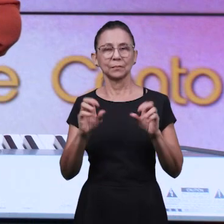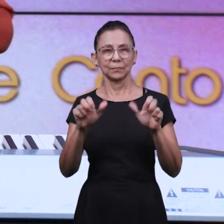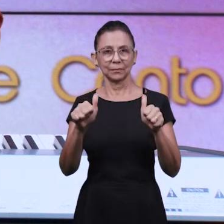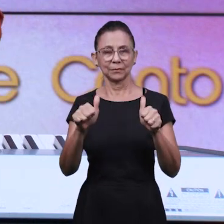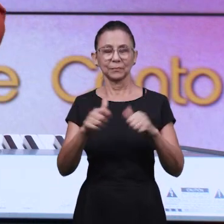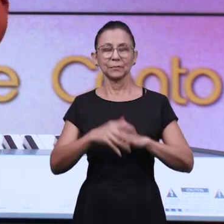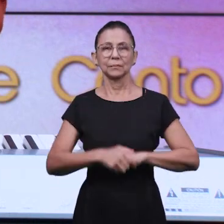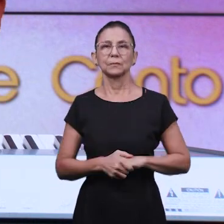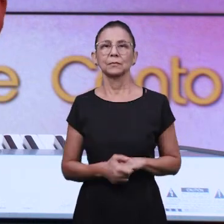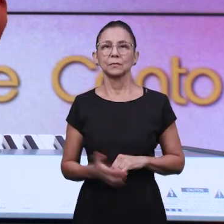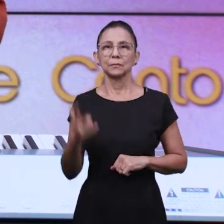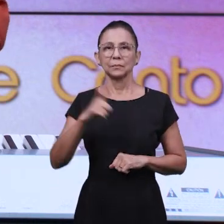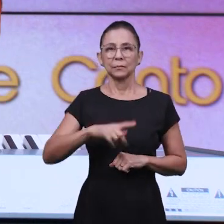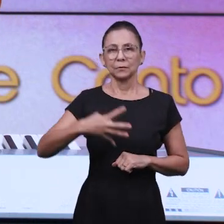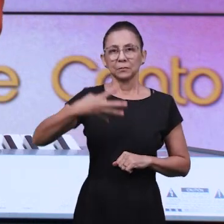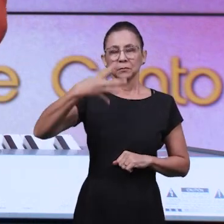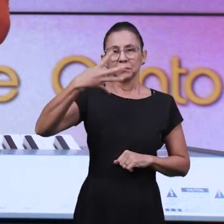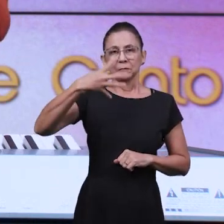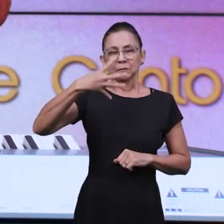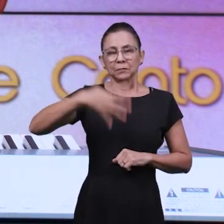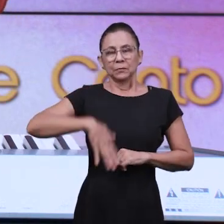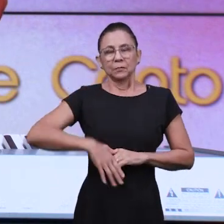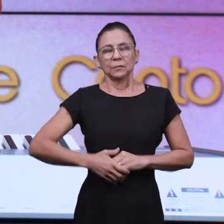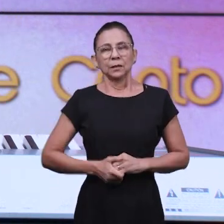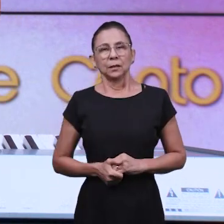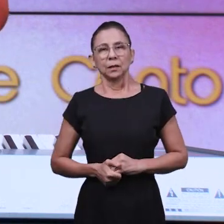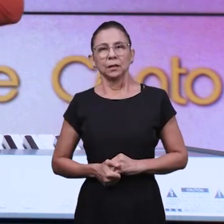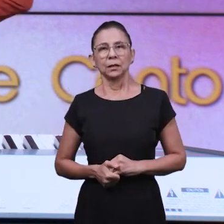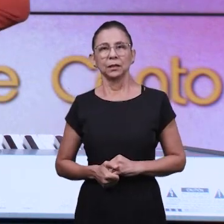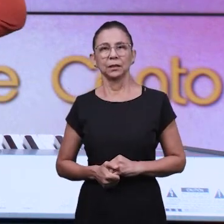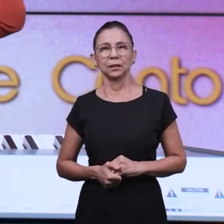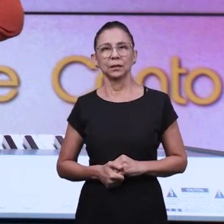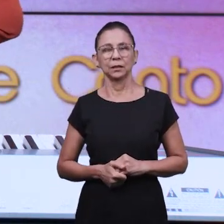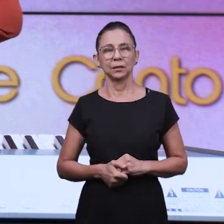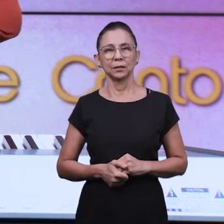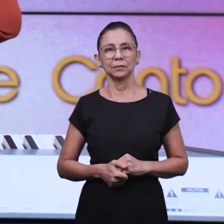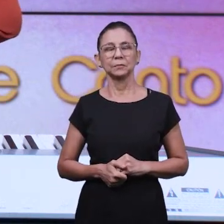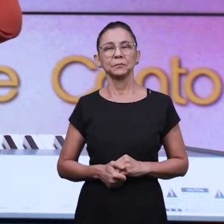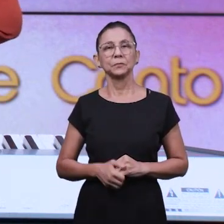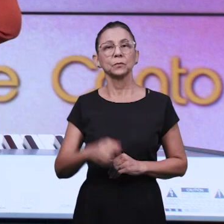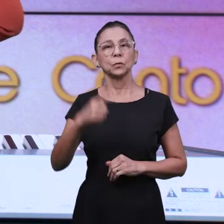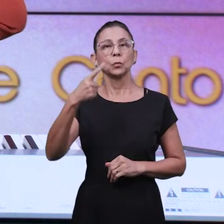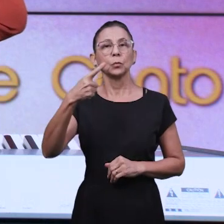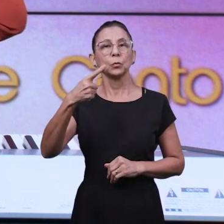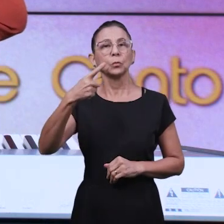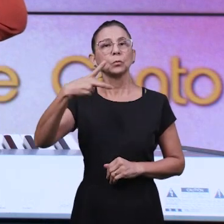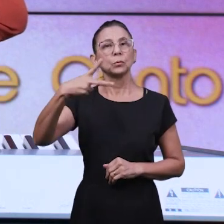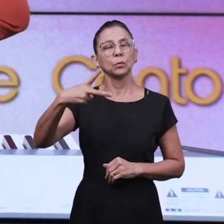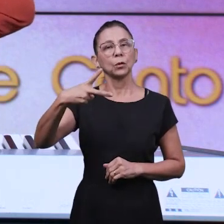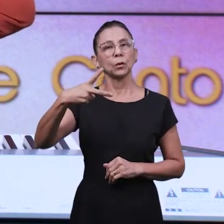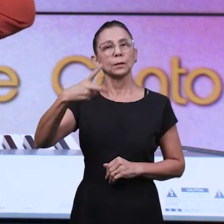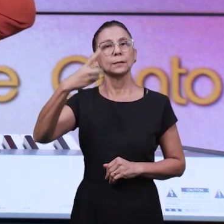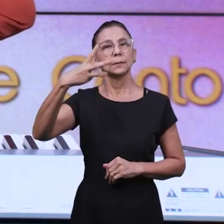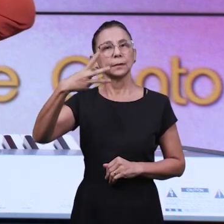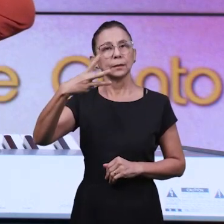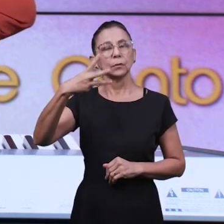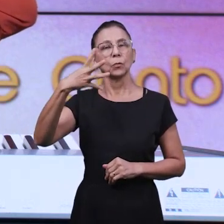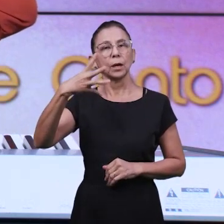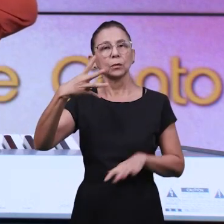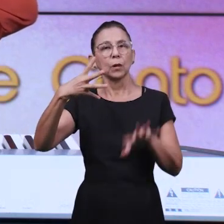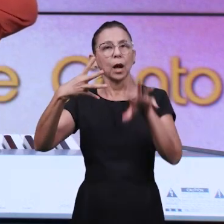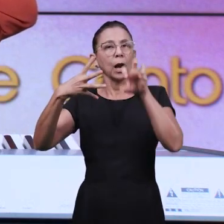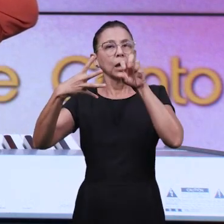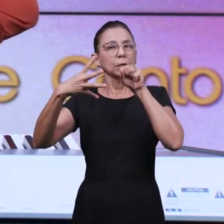Ok, mais uma vez, com 4 aberturas e 4 fechamentos. Inspirou 1, 2,